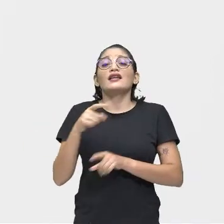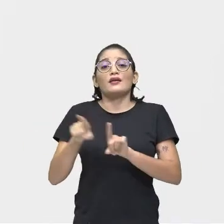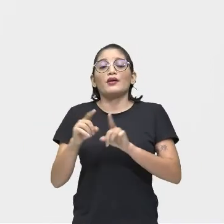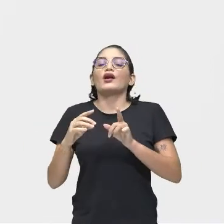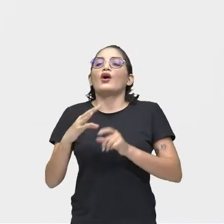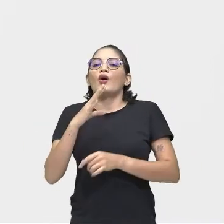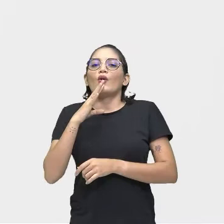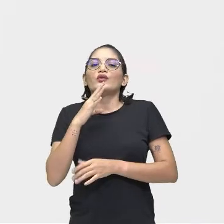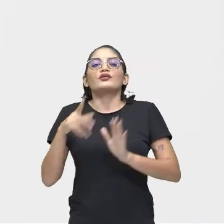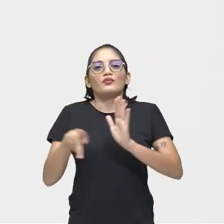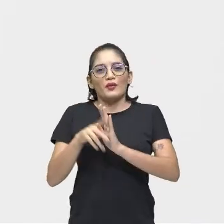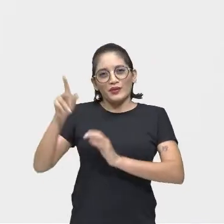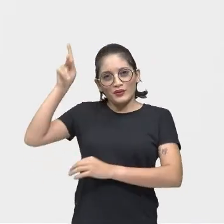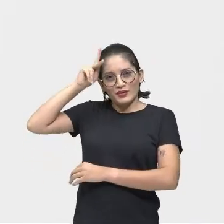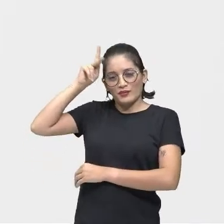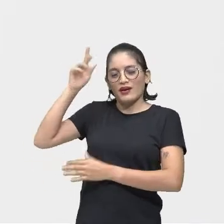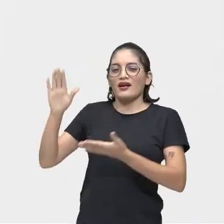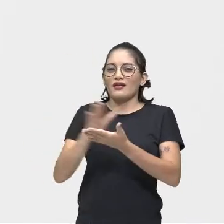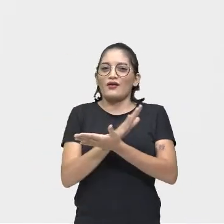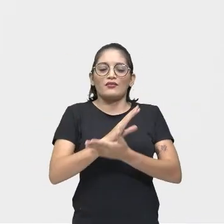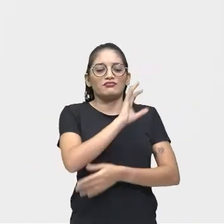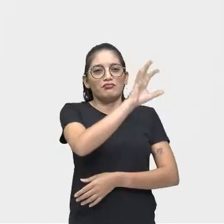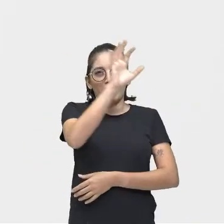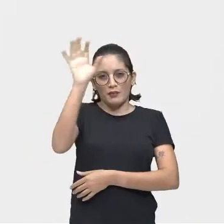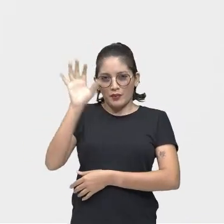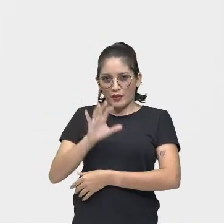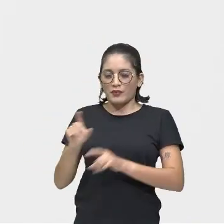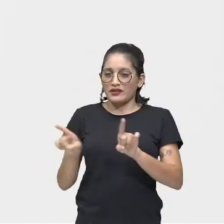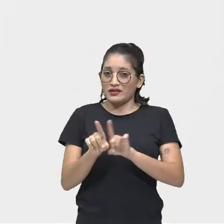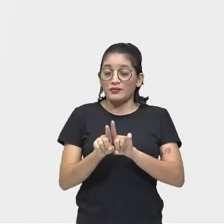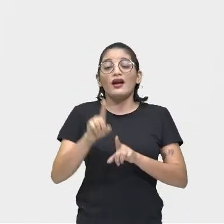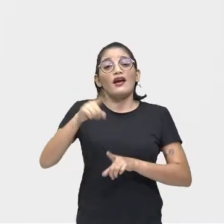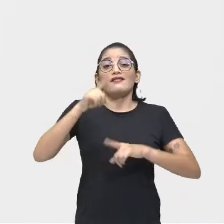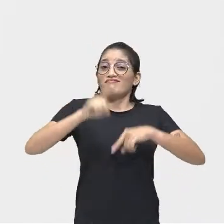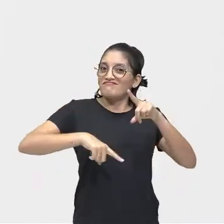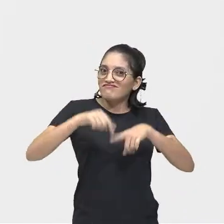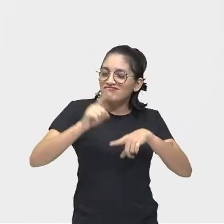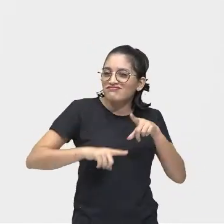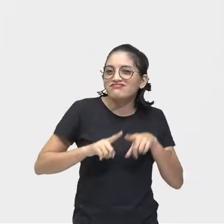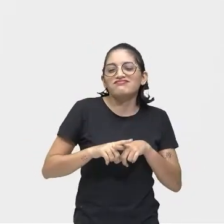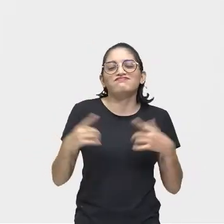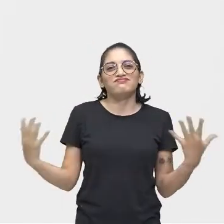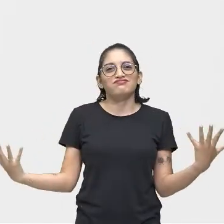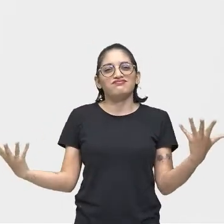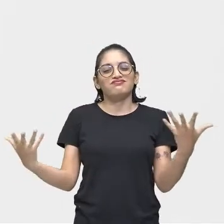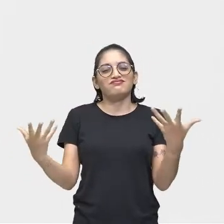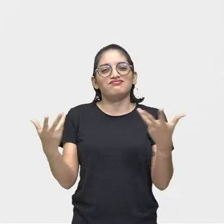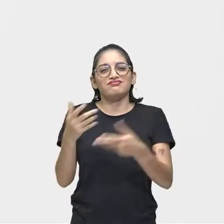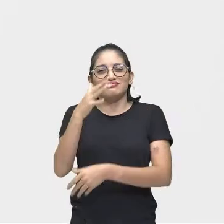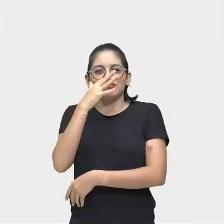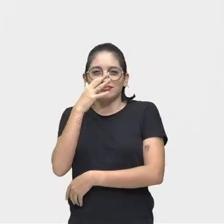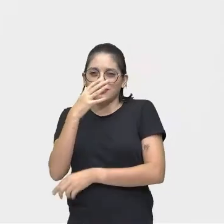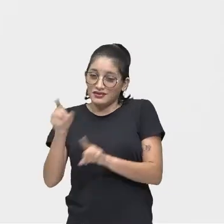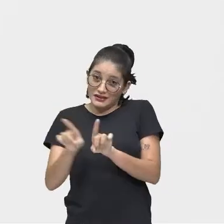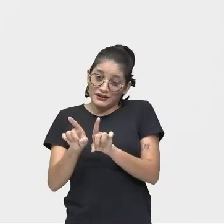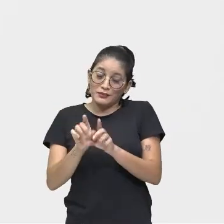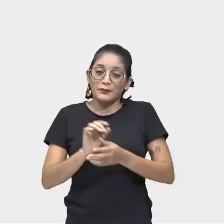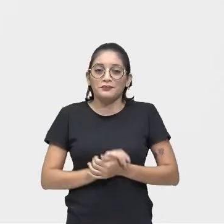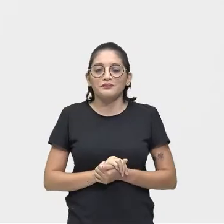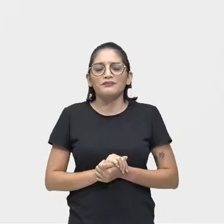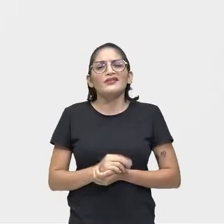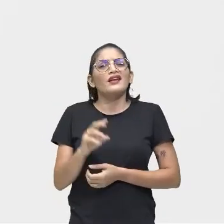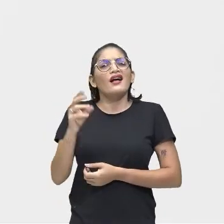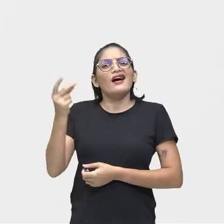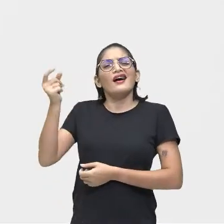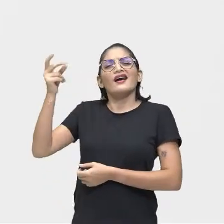em algumas regiões, é um produto bastante apreciado hoje em dia, e naquela